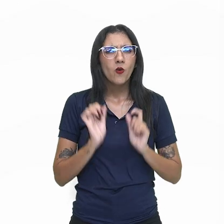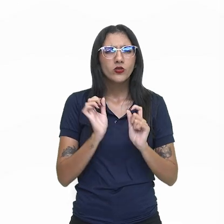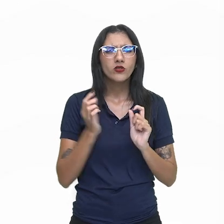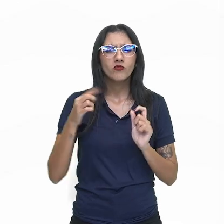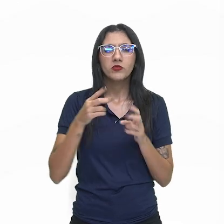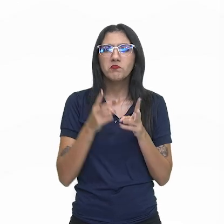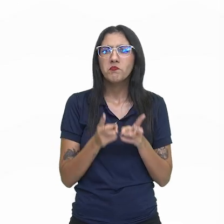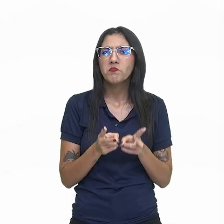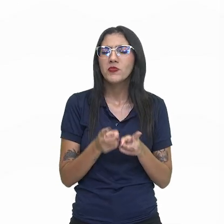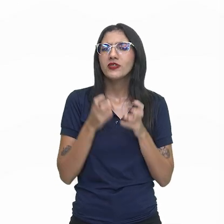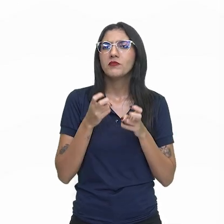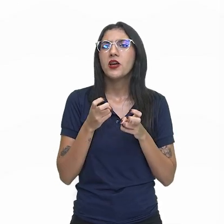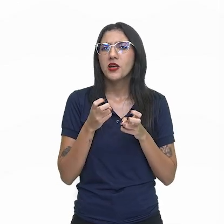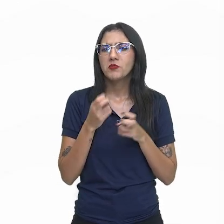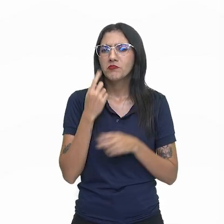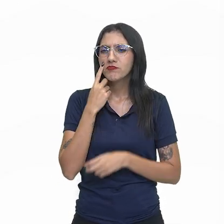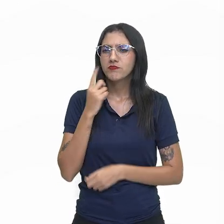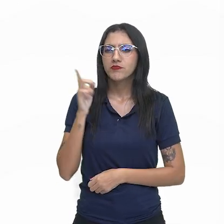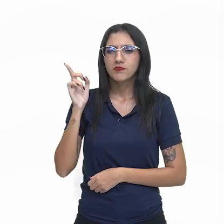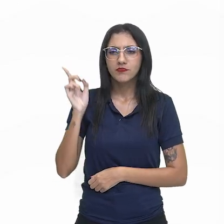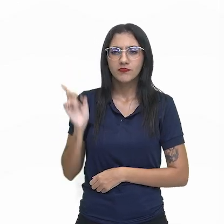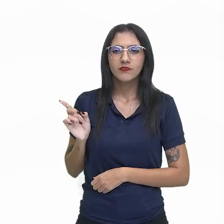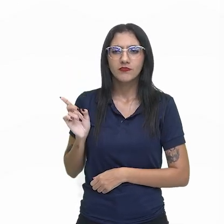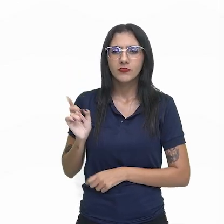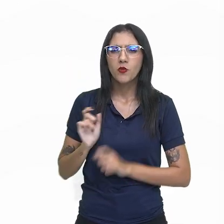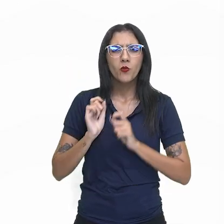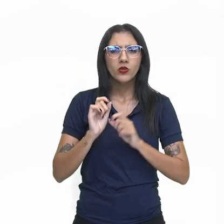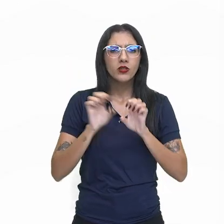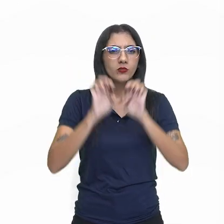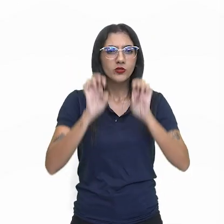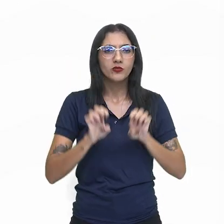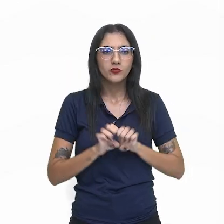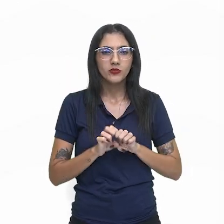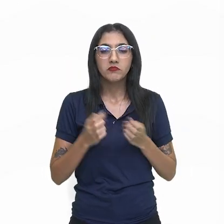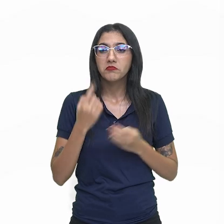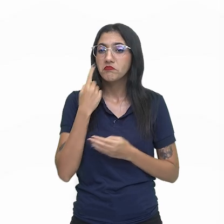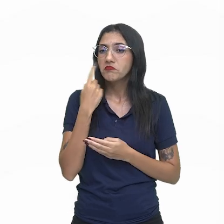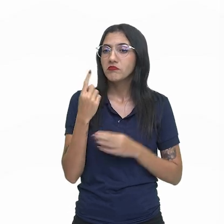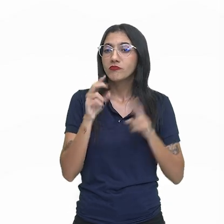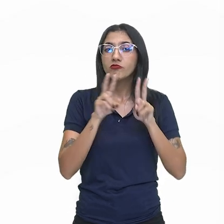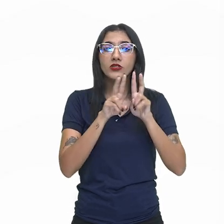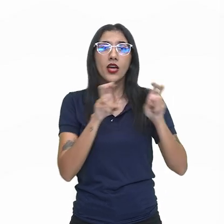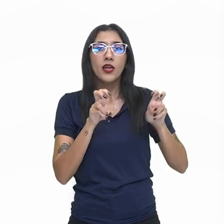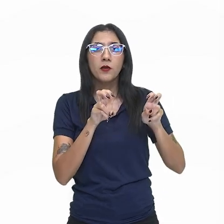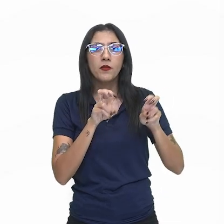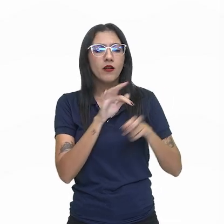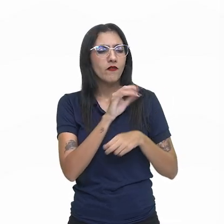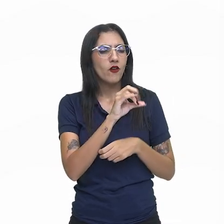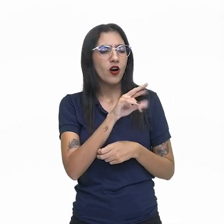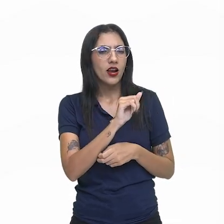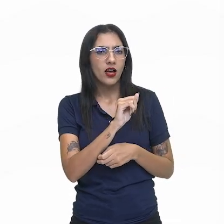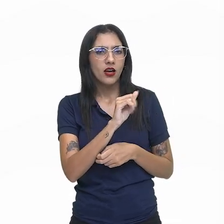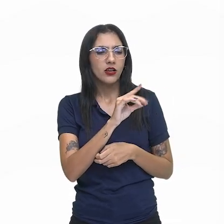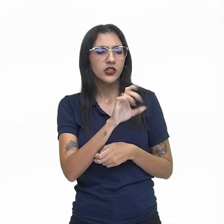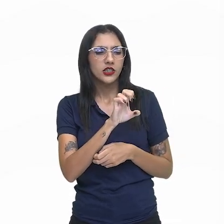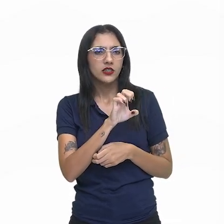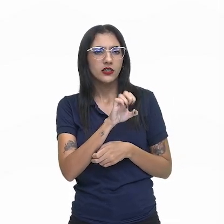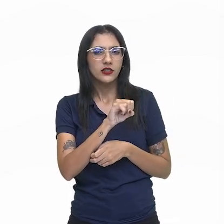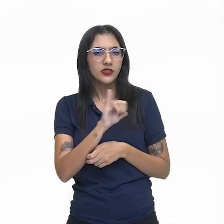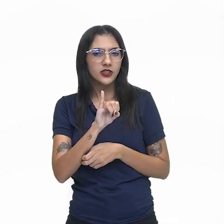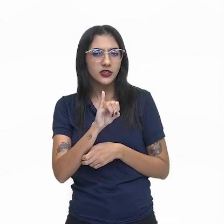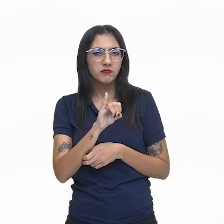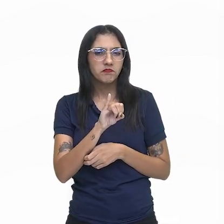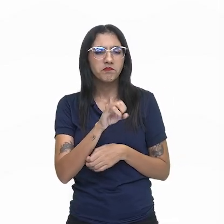de informação desse texto? O que foi que aconteceu? O título aí, Fora de Si. O título,